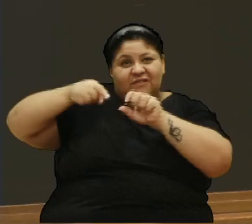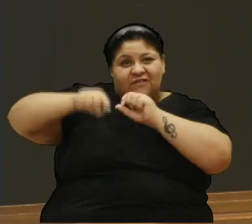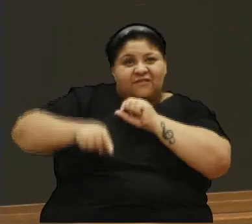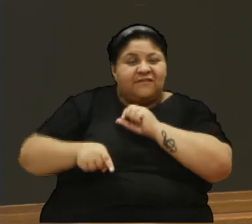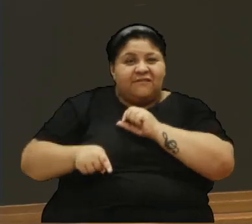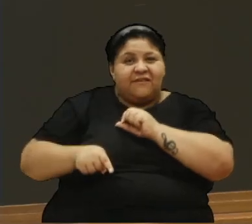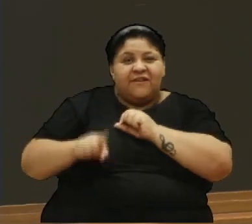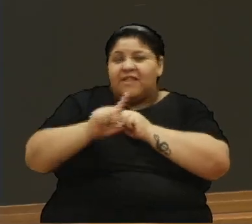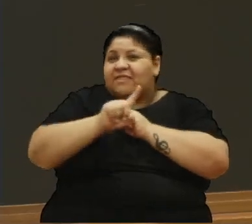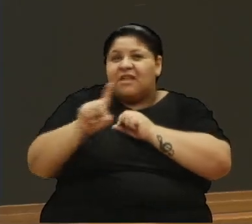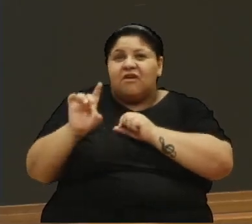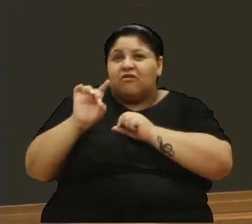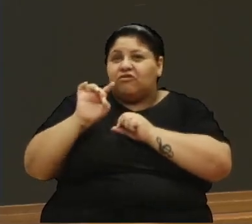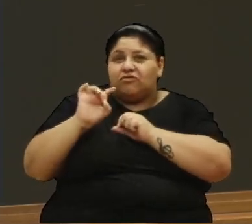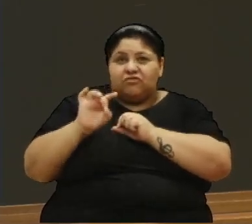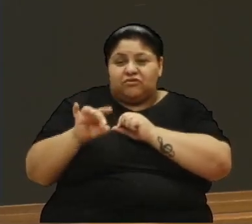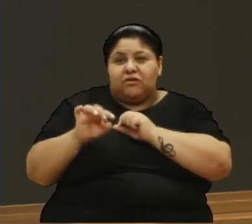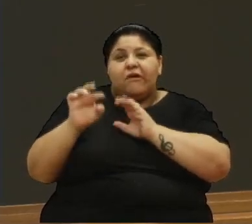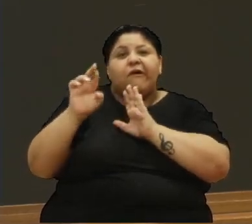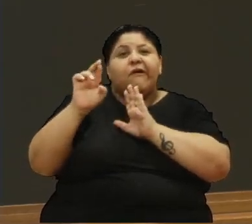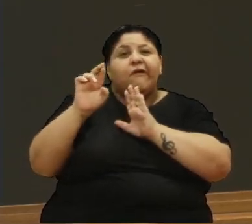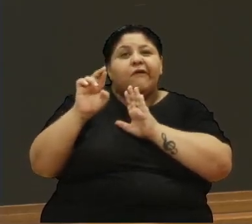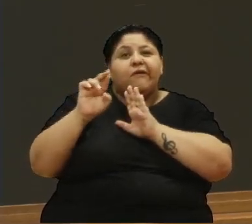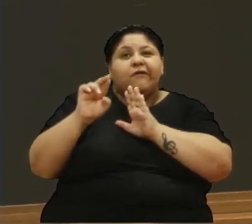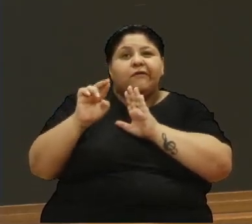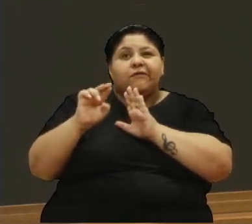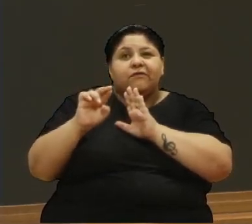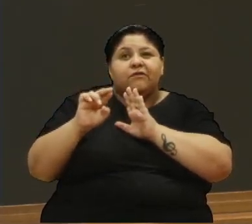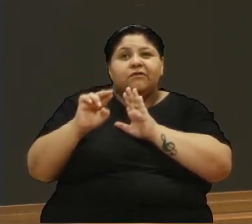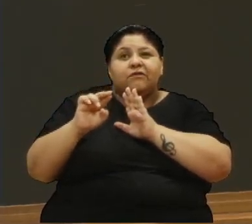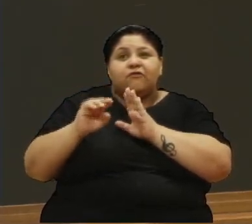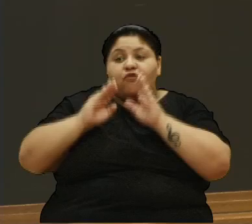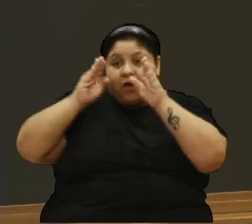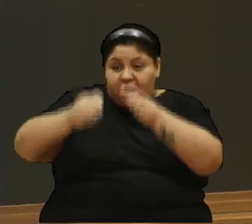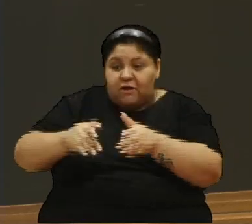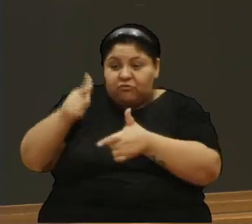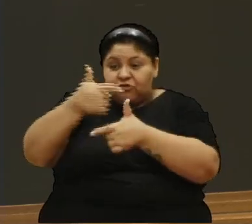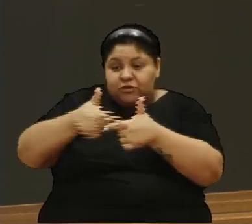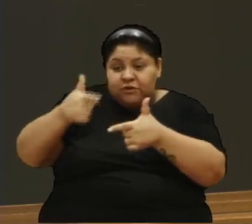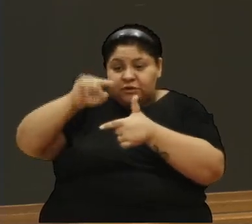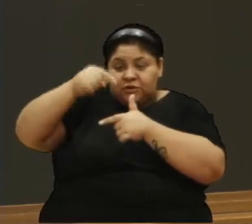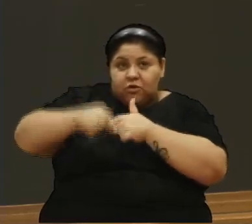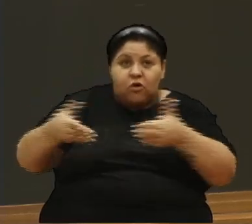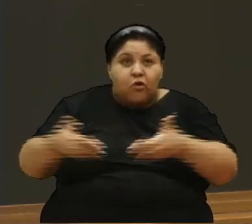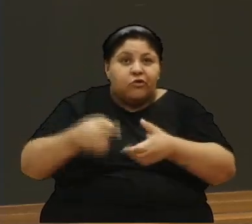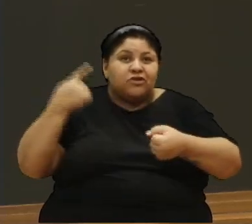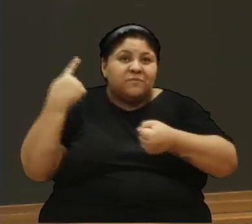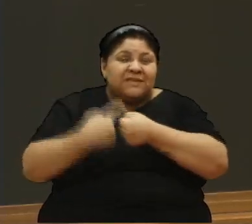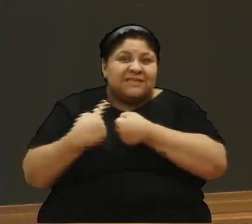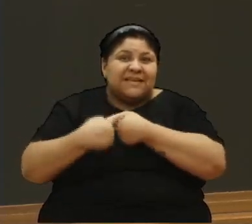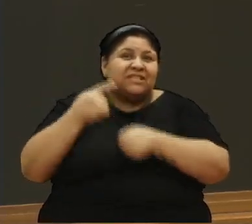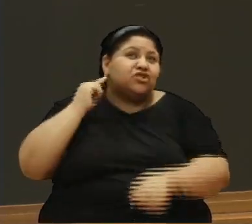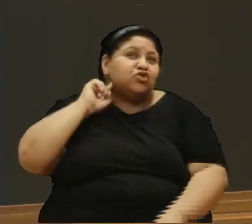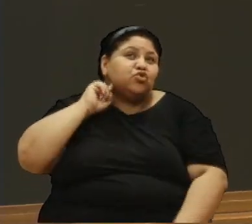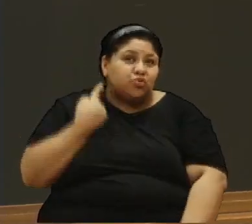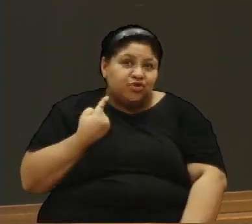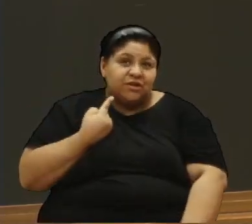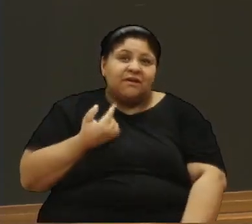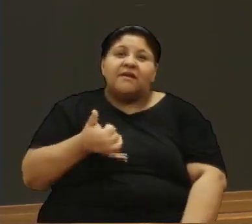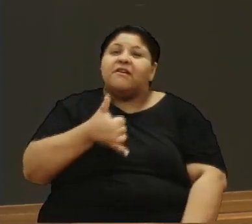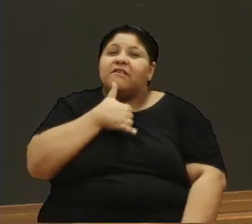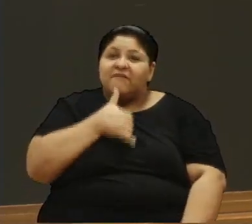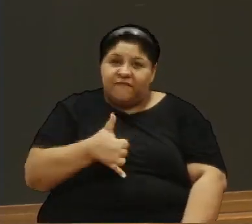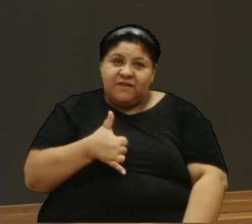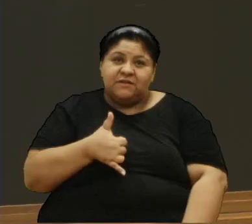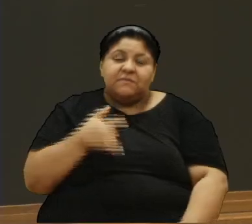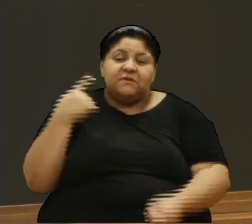procuramos sair das rasas para problemas complexos. O que nós temos hoje é uma cidade suja. Infelizmente, nossa